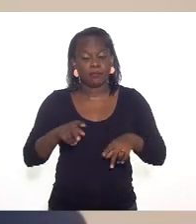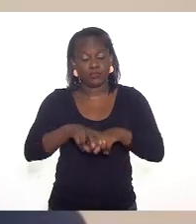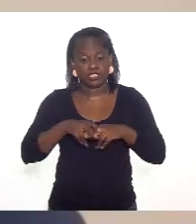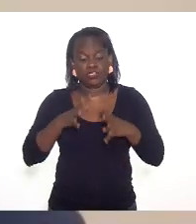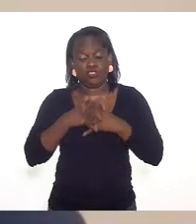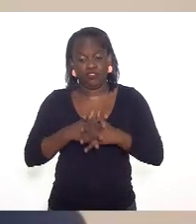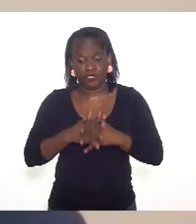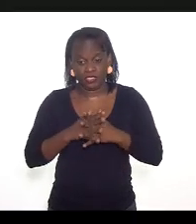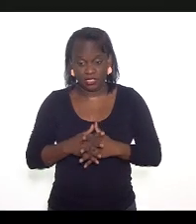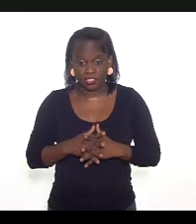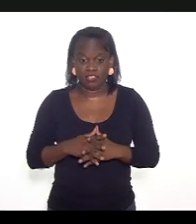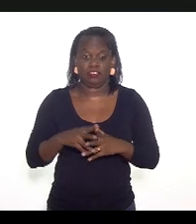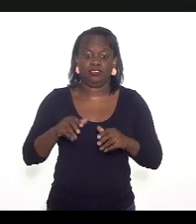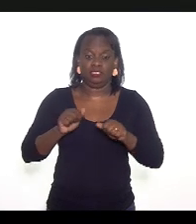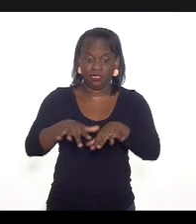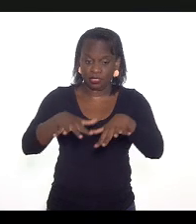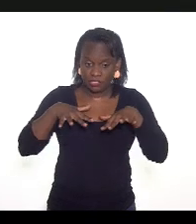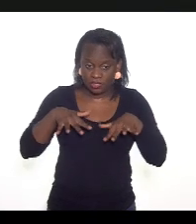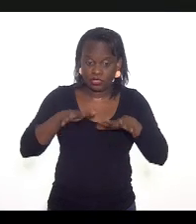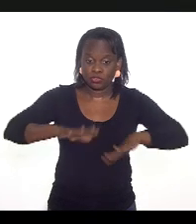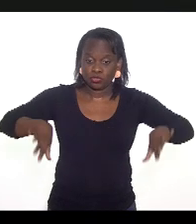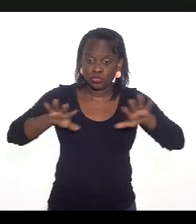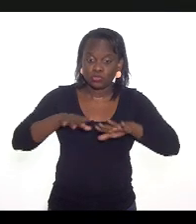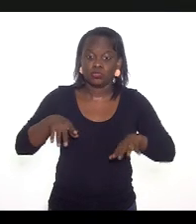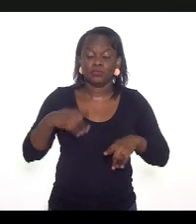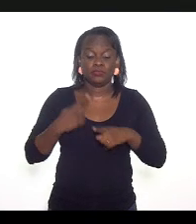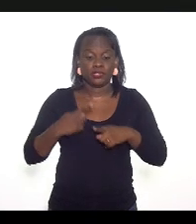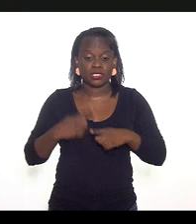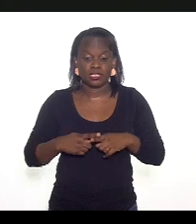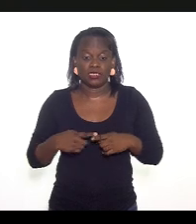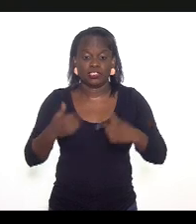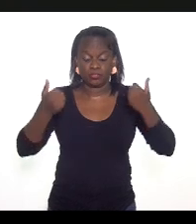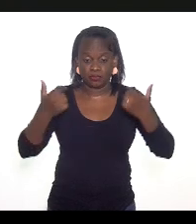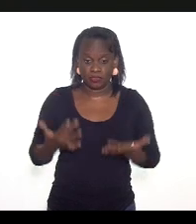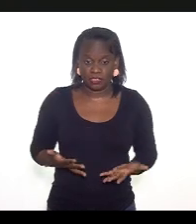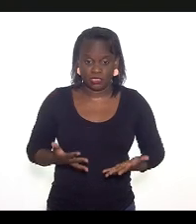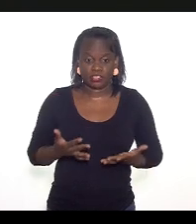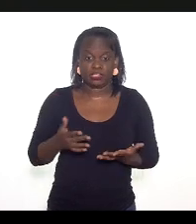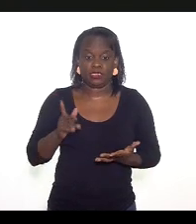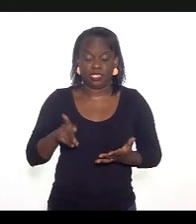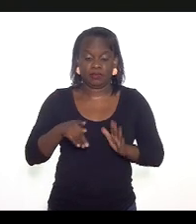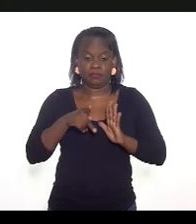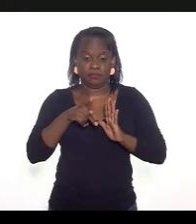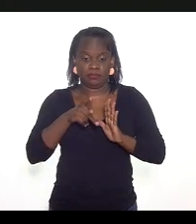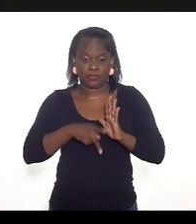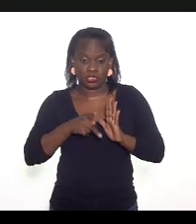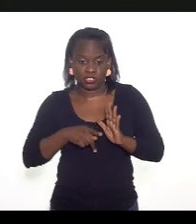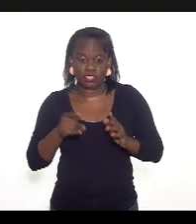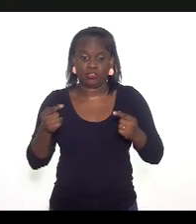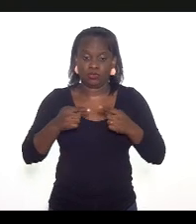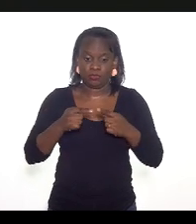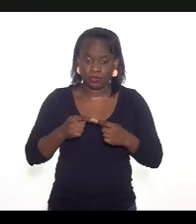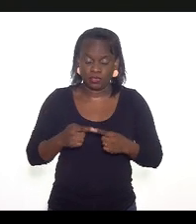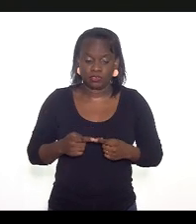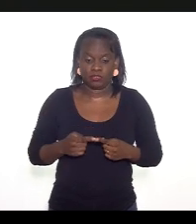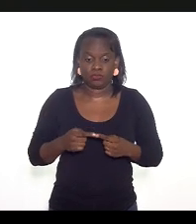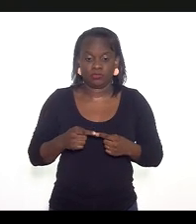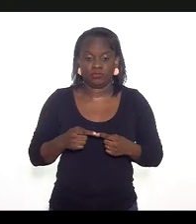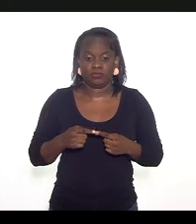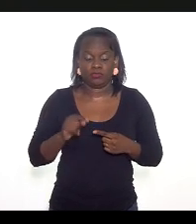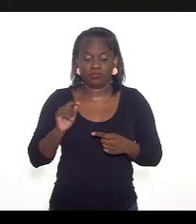confusão no plenário da Assembleia, é exclusivamente no que diz respeito aos projetos que estão classificados como